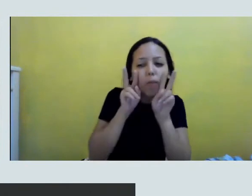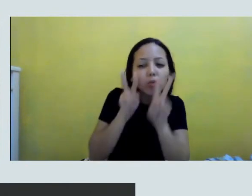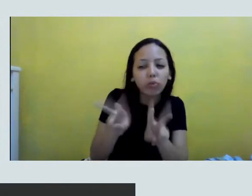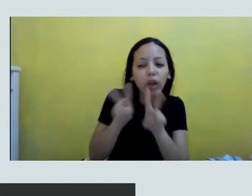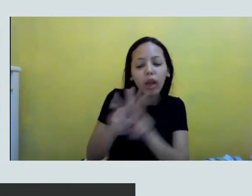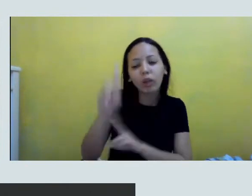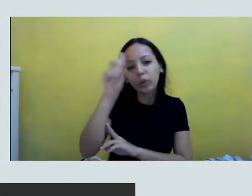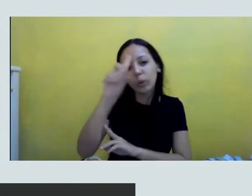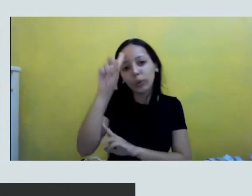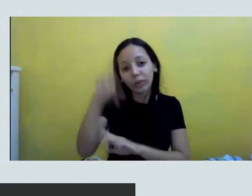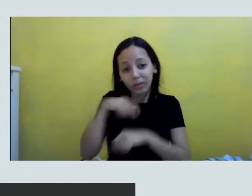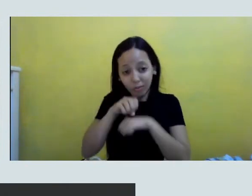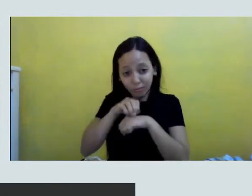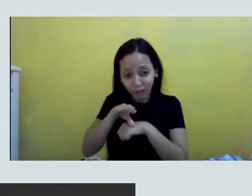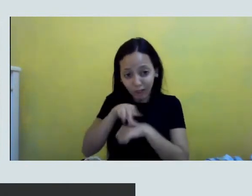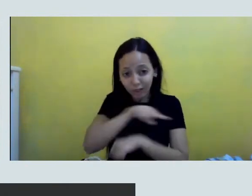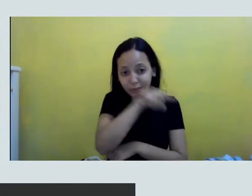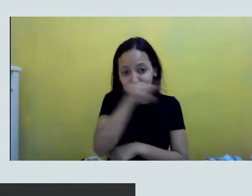como dica, assim,